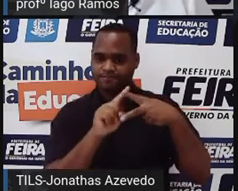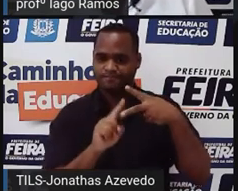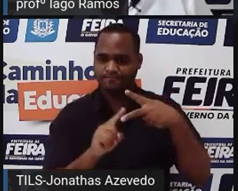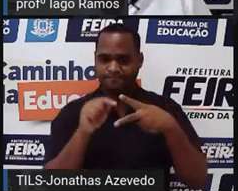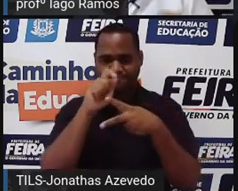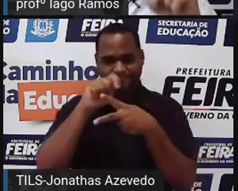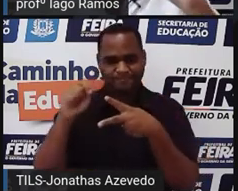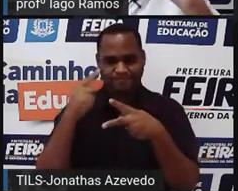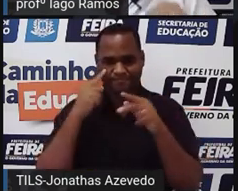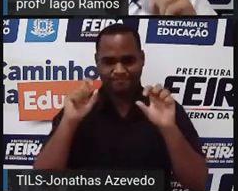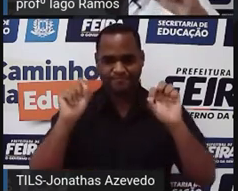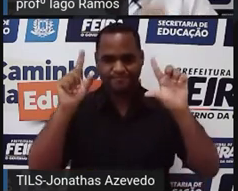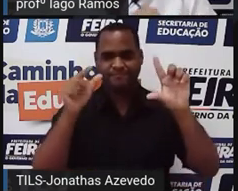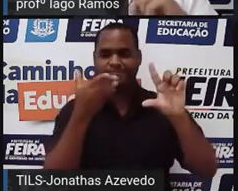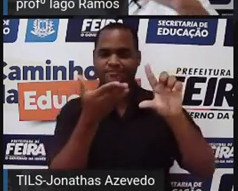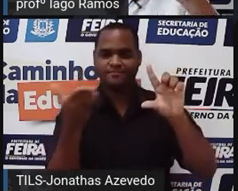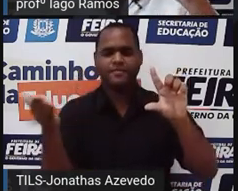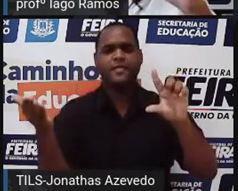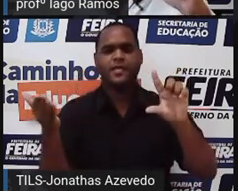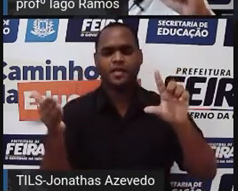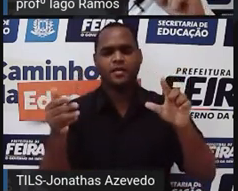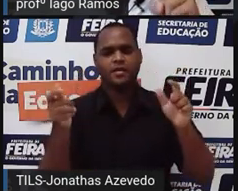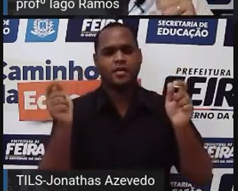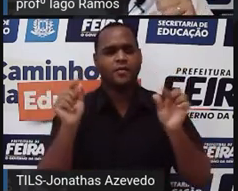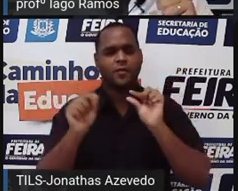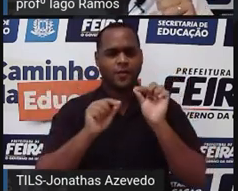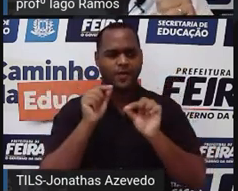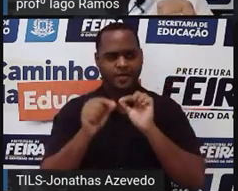ali na tela é para